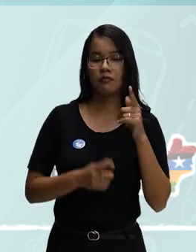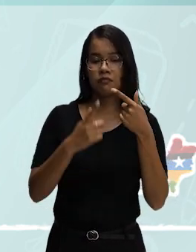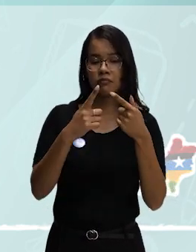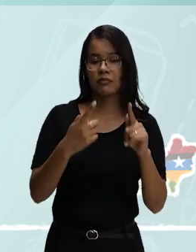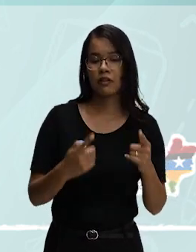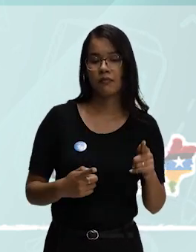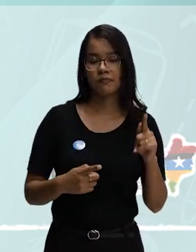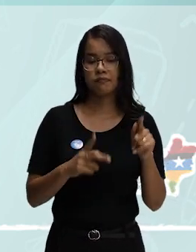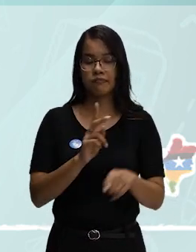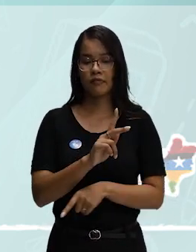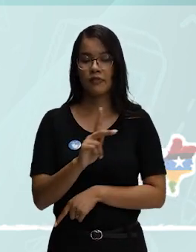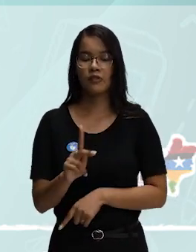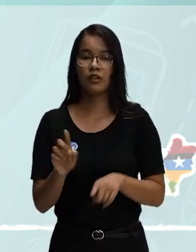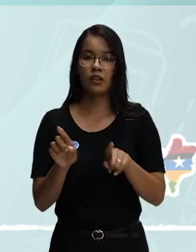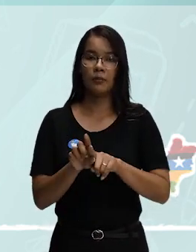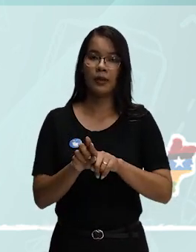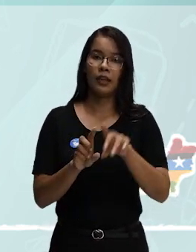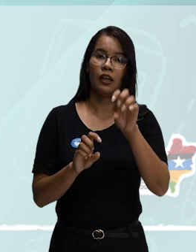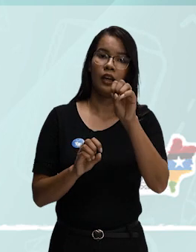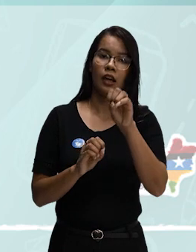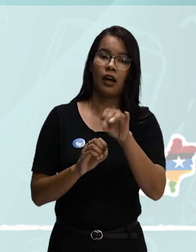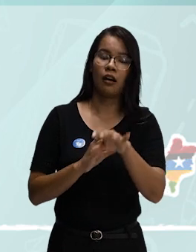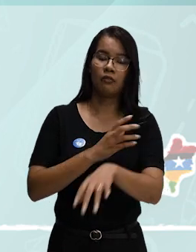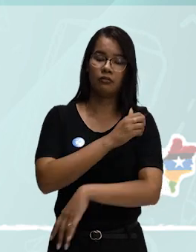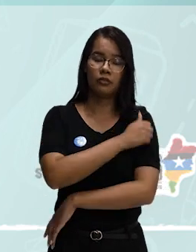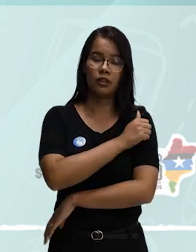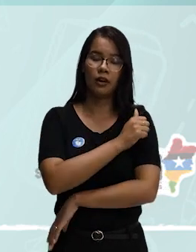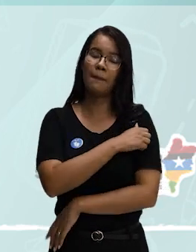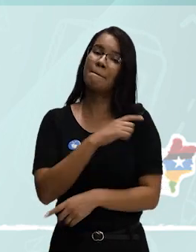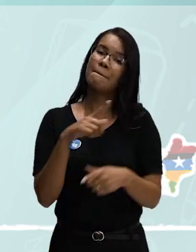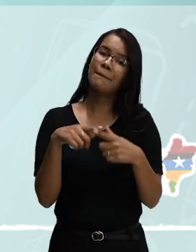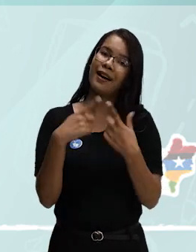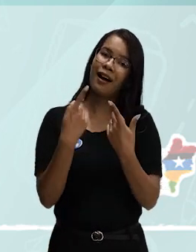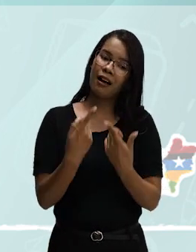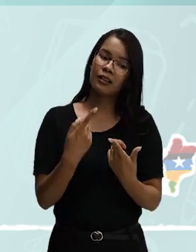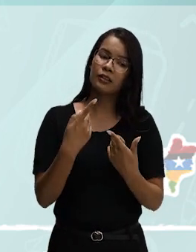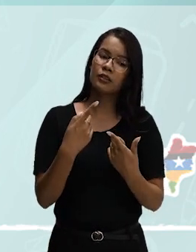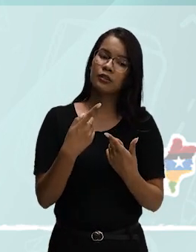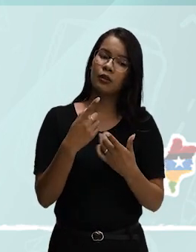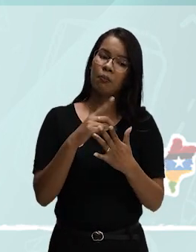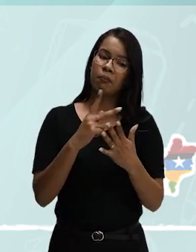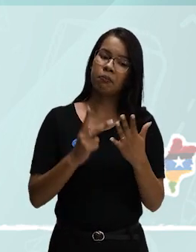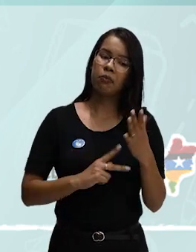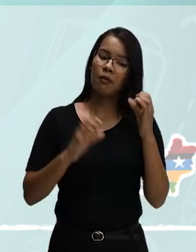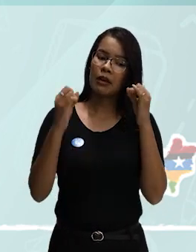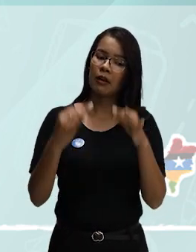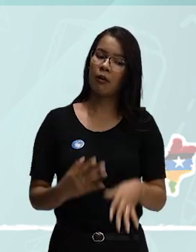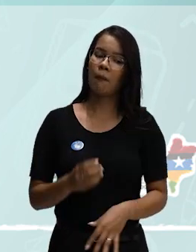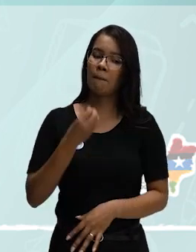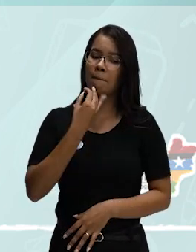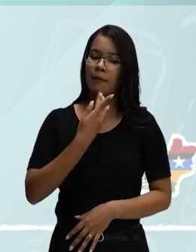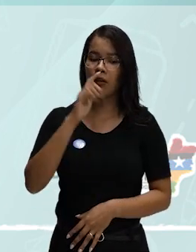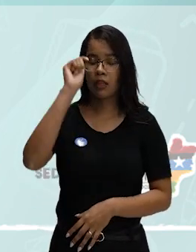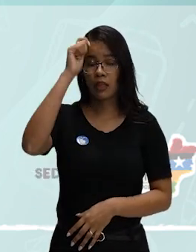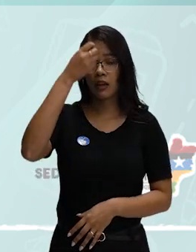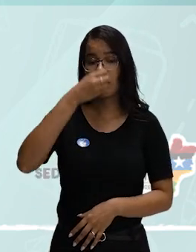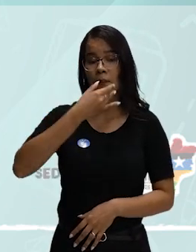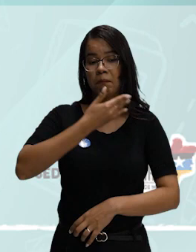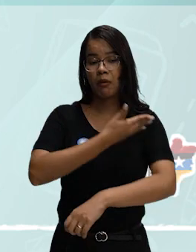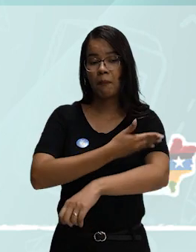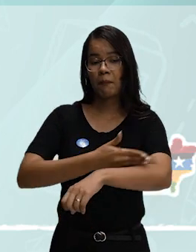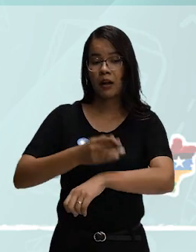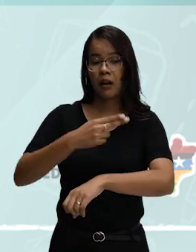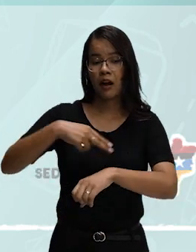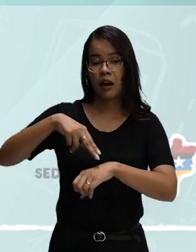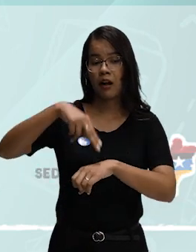ensinamos isso nas aulas de língua portuguesa, quando estudamos colocação pronominal. Mas ele diz que o bom negro e do bom branco, a